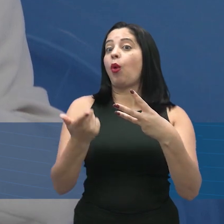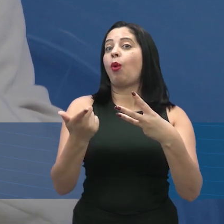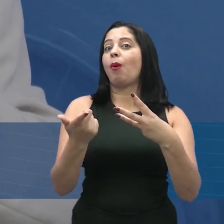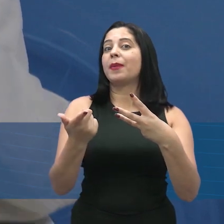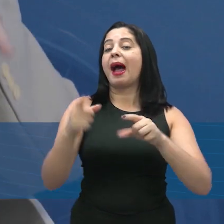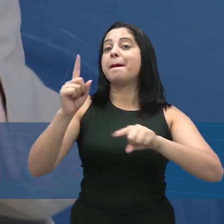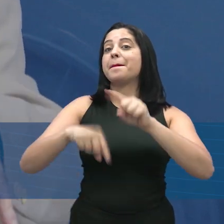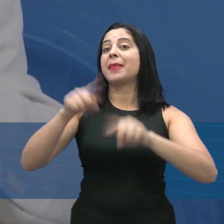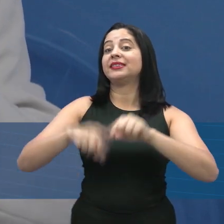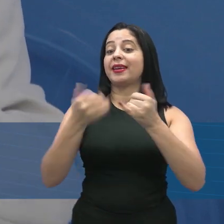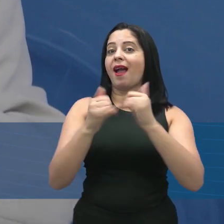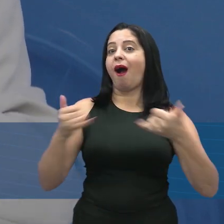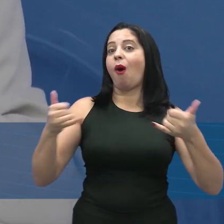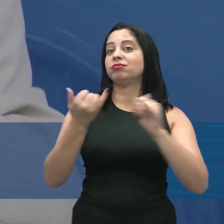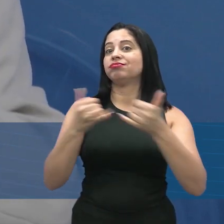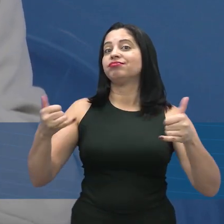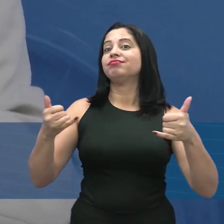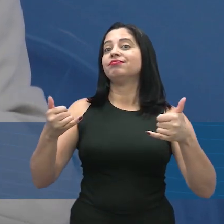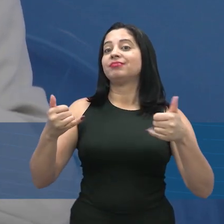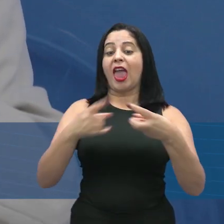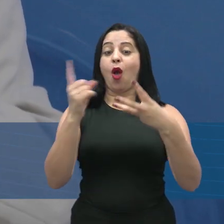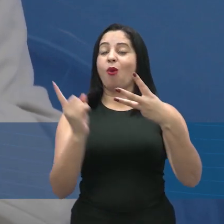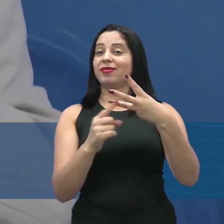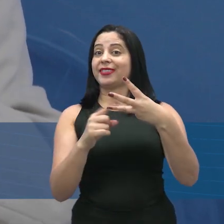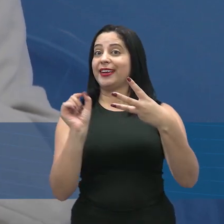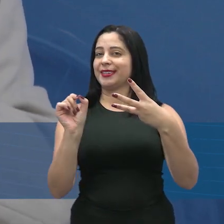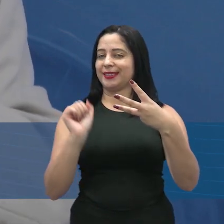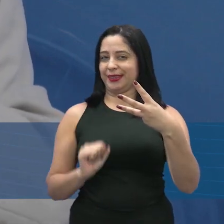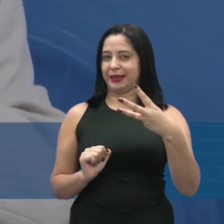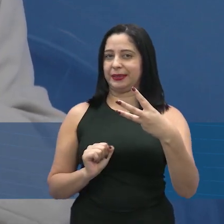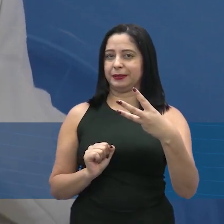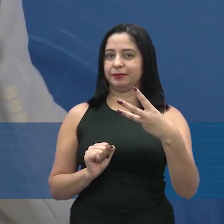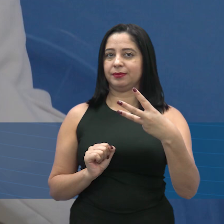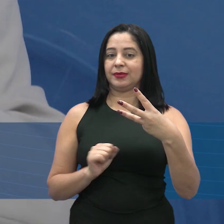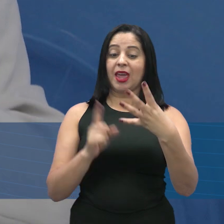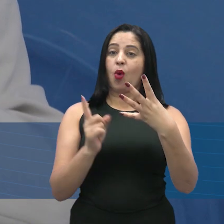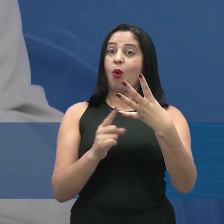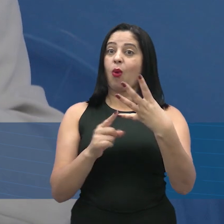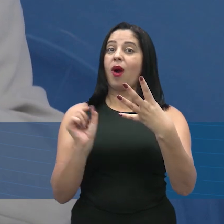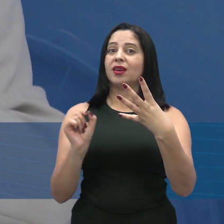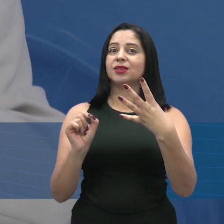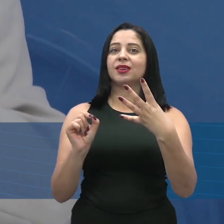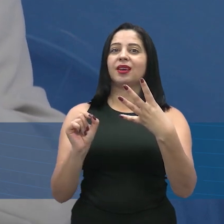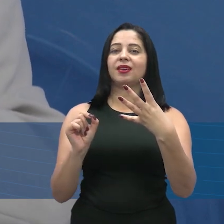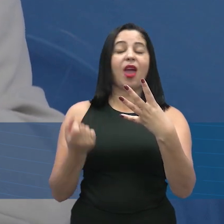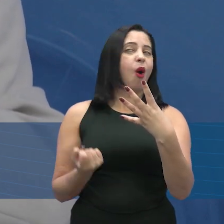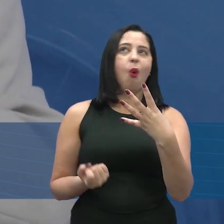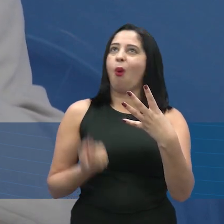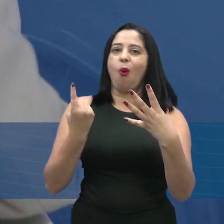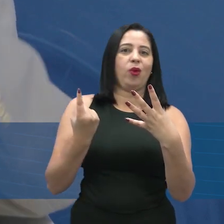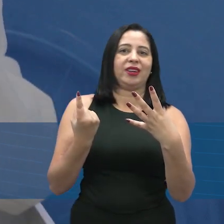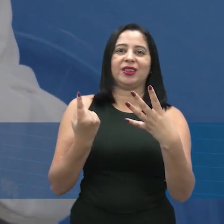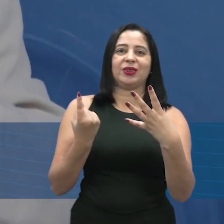é o terceiro item na pauta da classe média. E o 4º item é o único que eu poderia dizer assim,